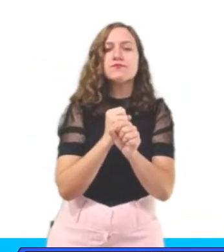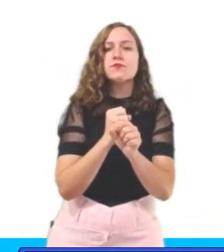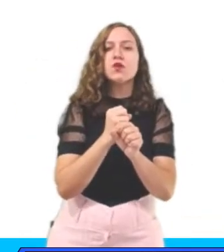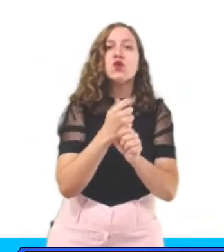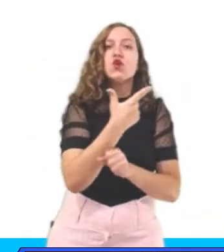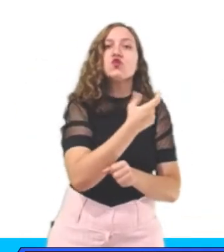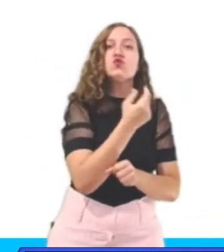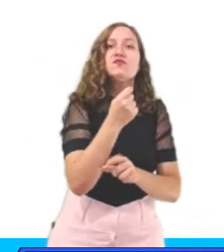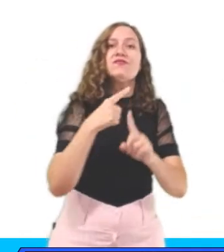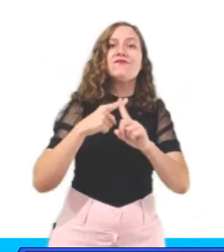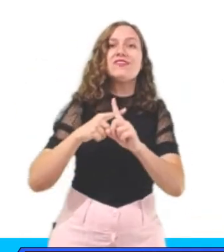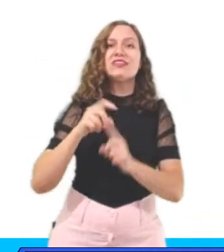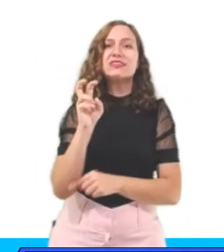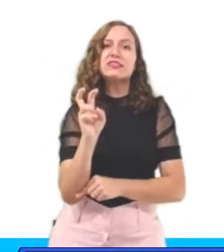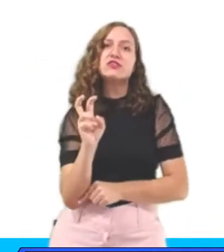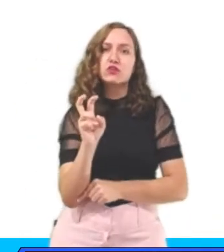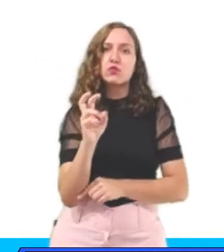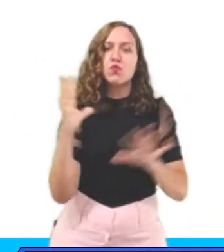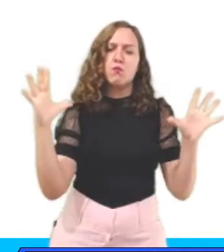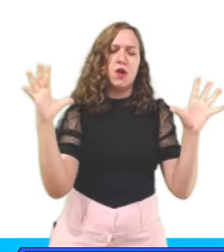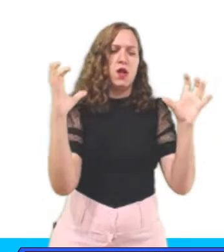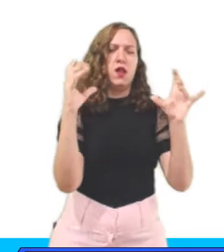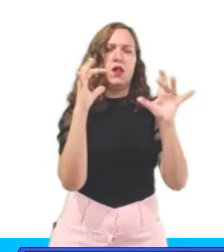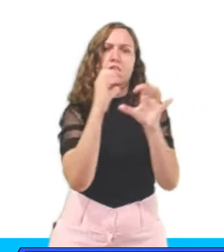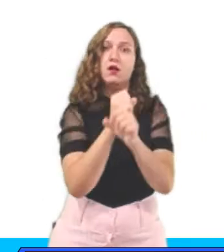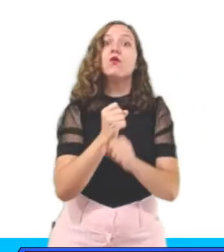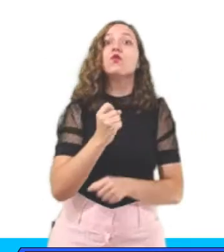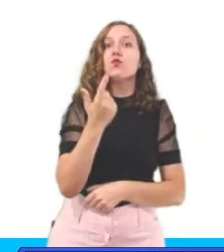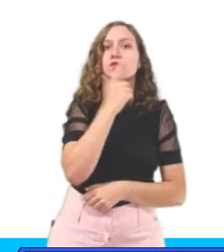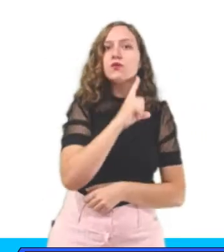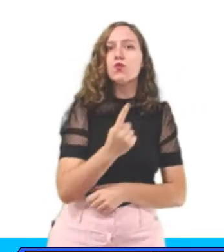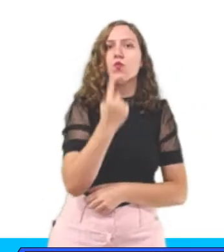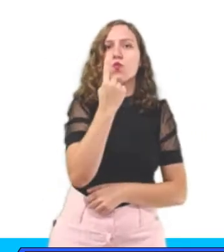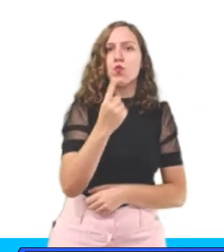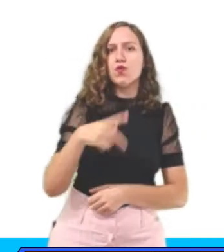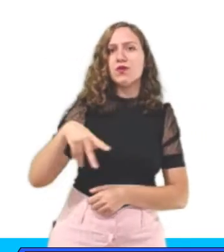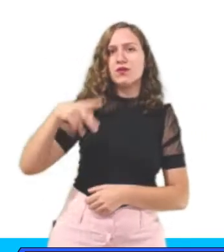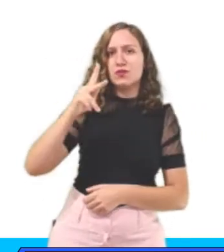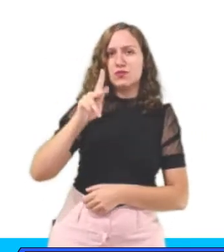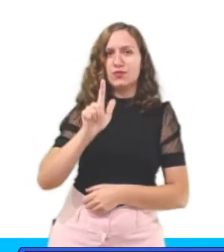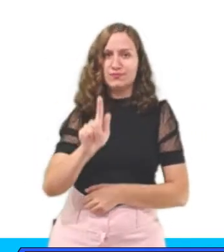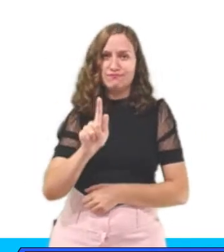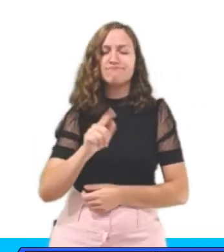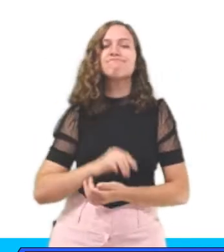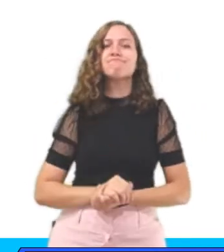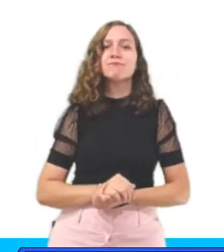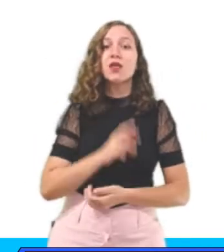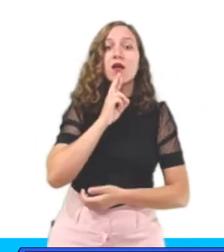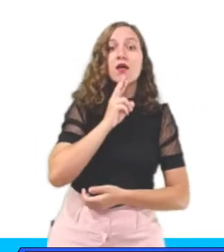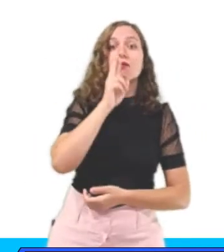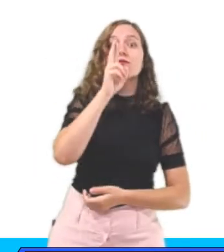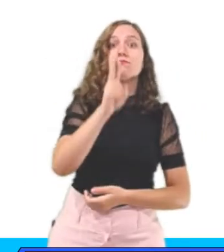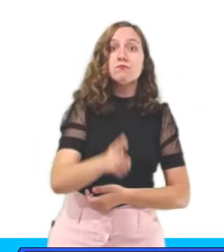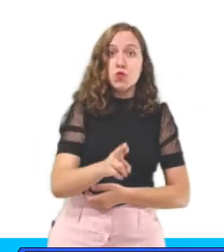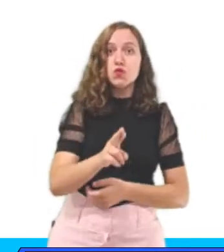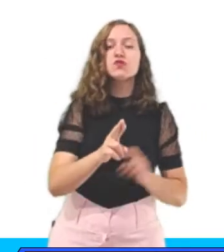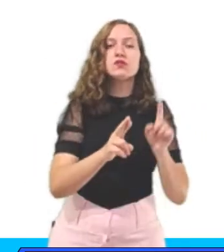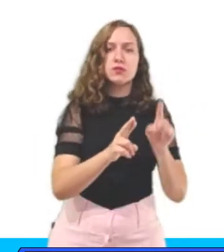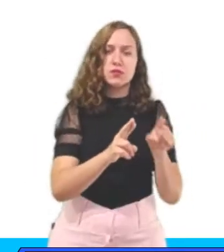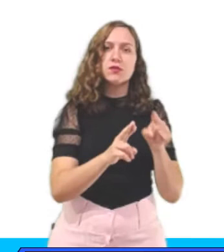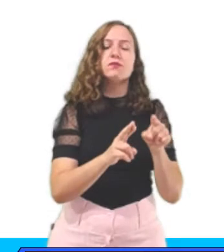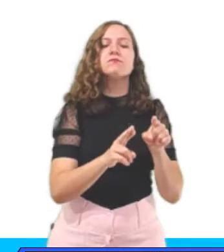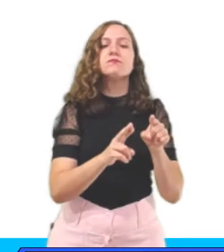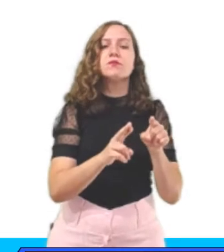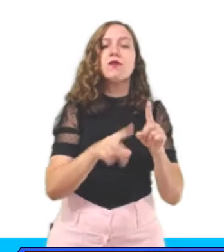205 vezes para eu ter 1 quilo. Eu vou pegar, então, esse valor e